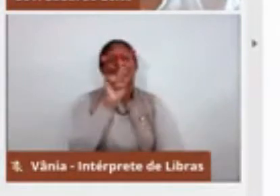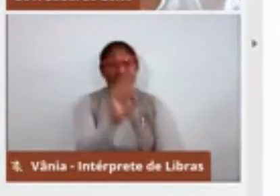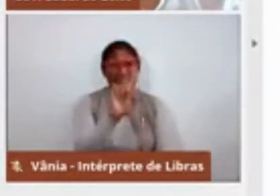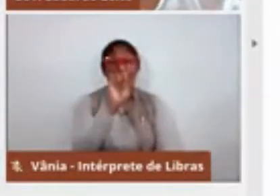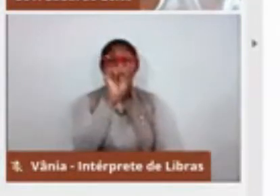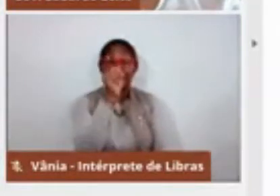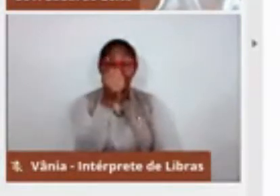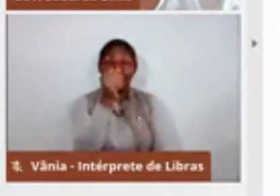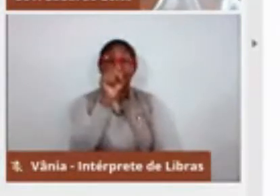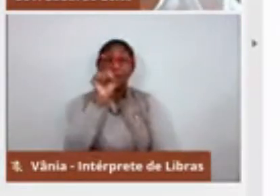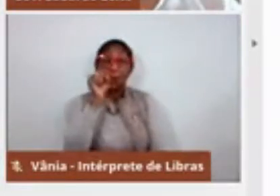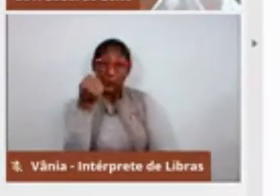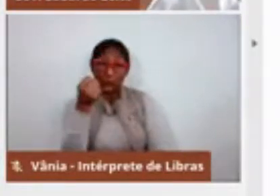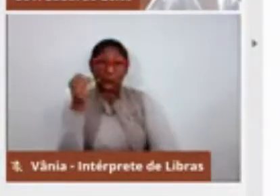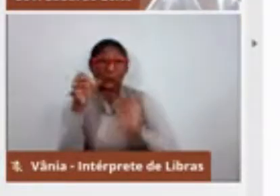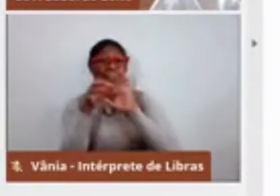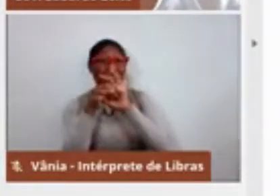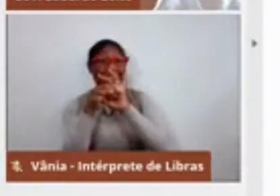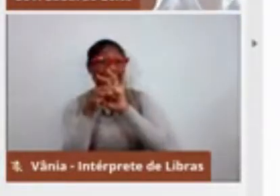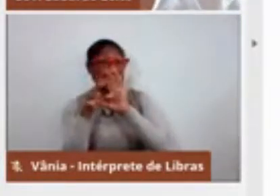180 leitos livres para